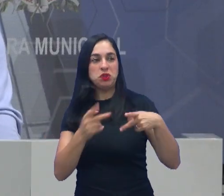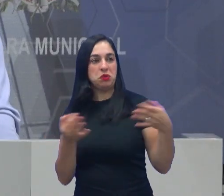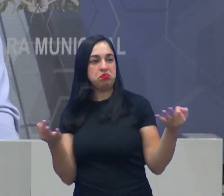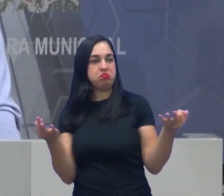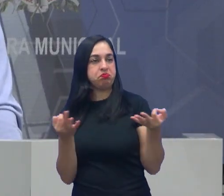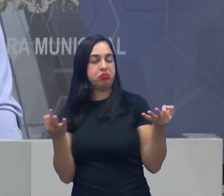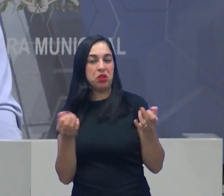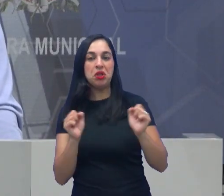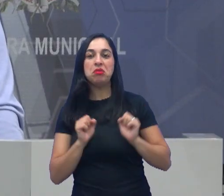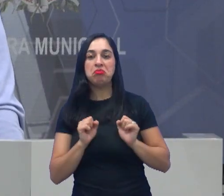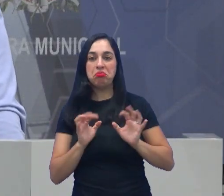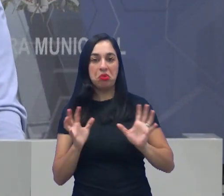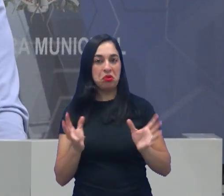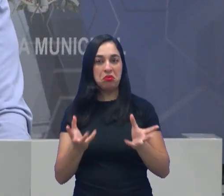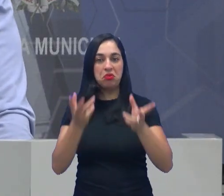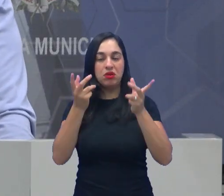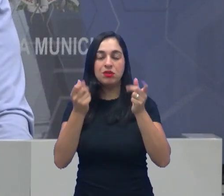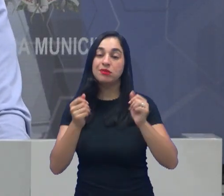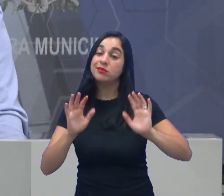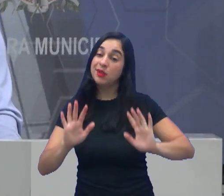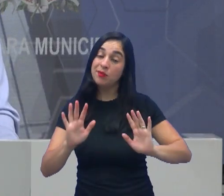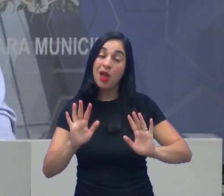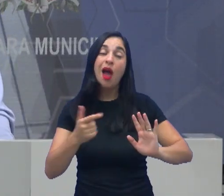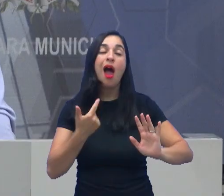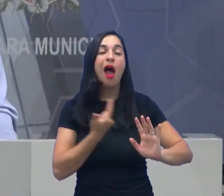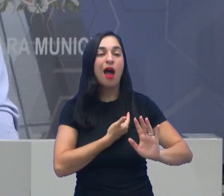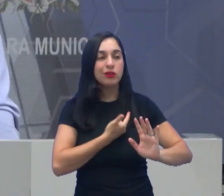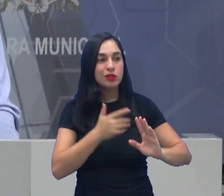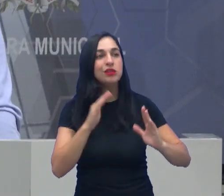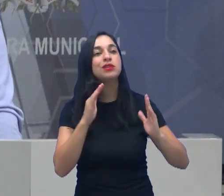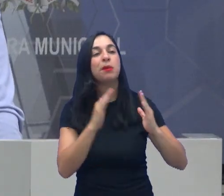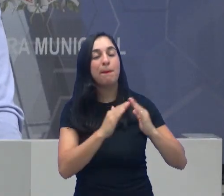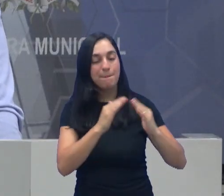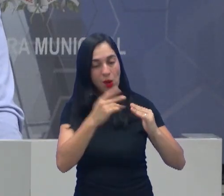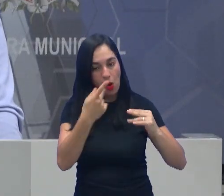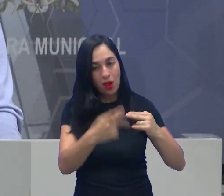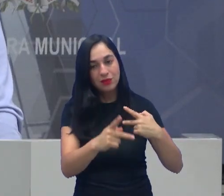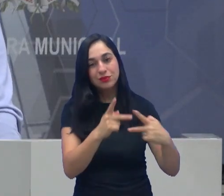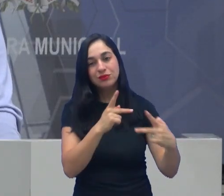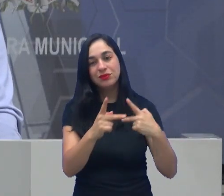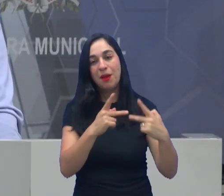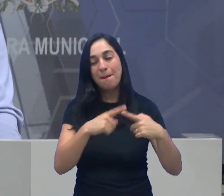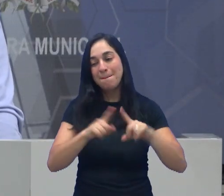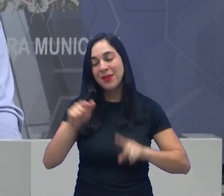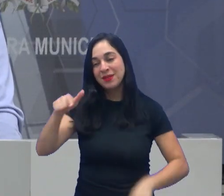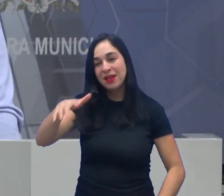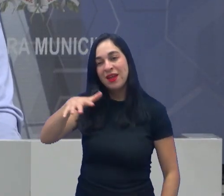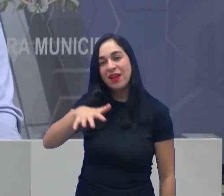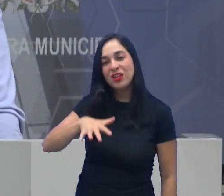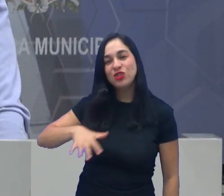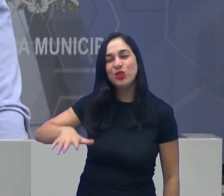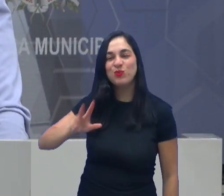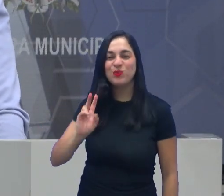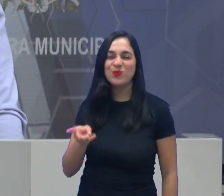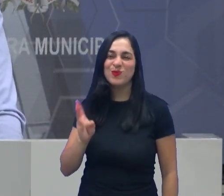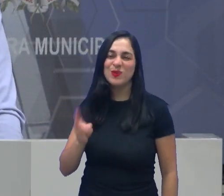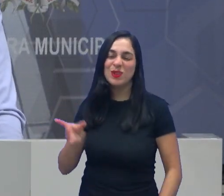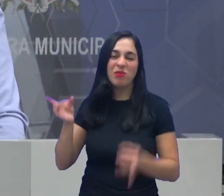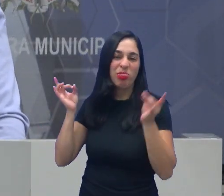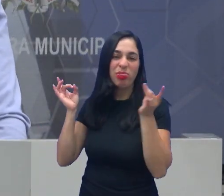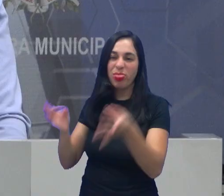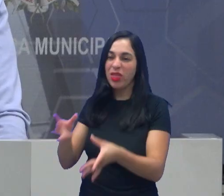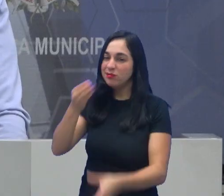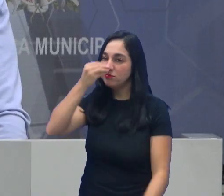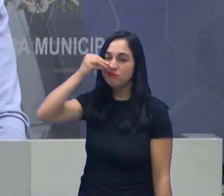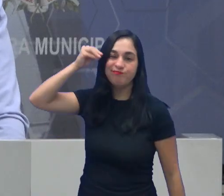mora em São José dos Campos, mas nós moramos numa região em que, historicamente, ela é deixada para trás. Mas enquanto